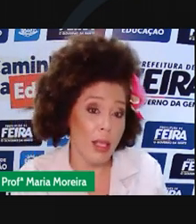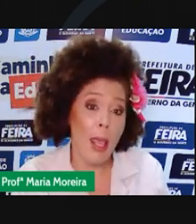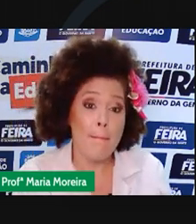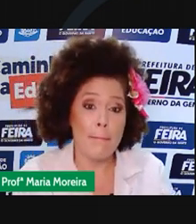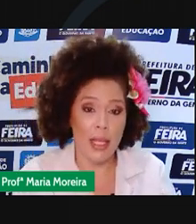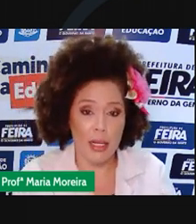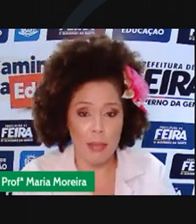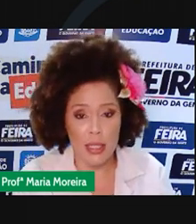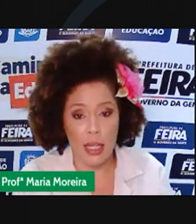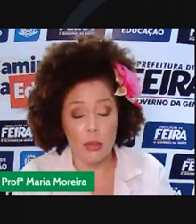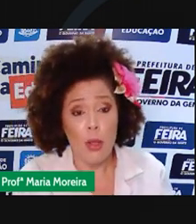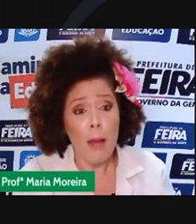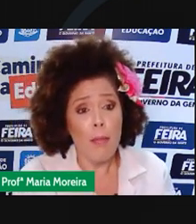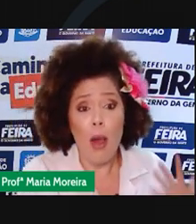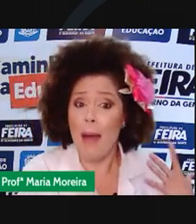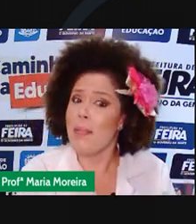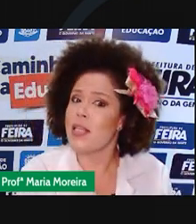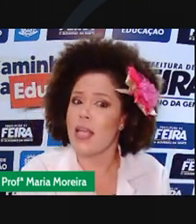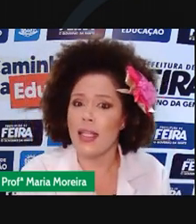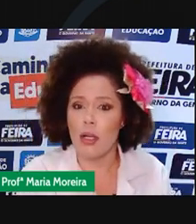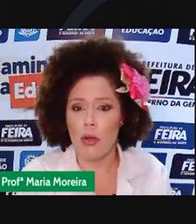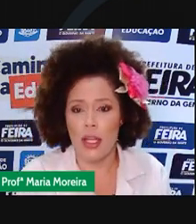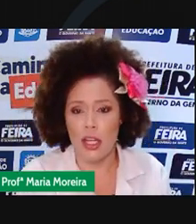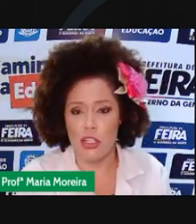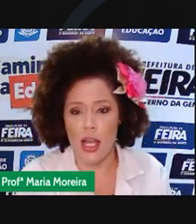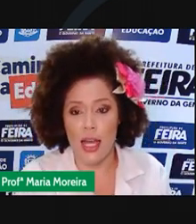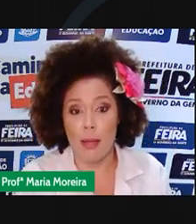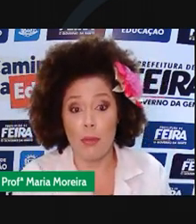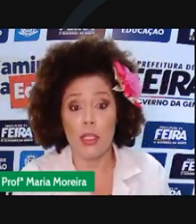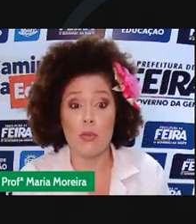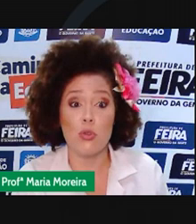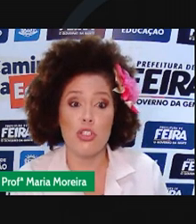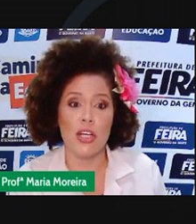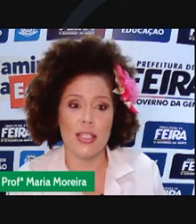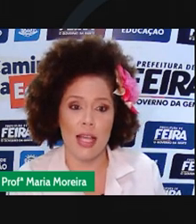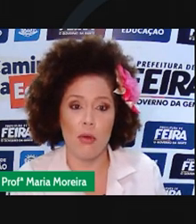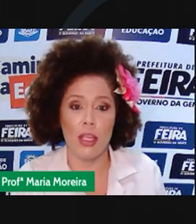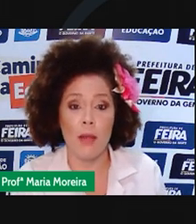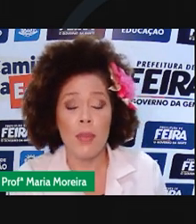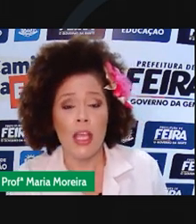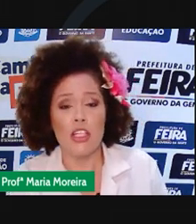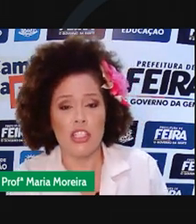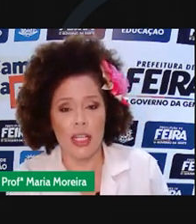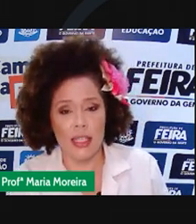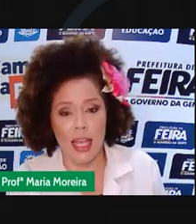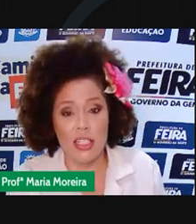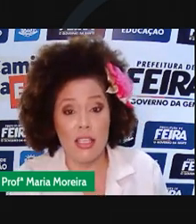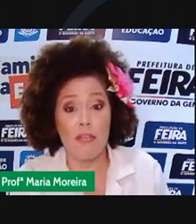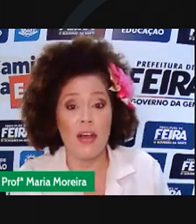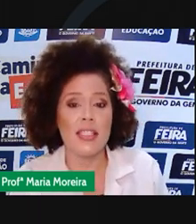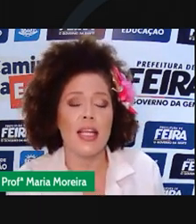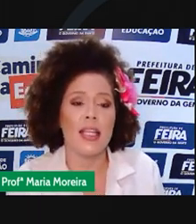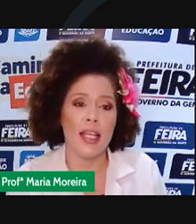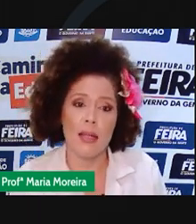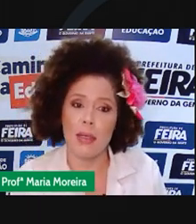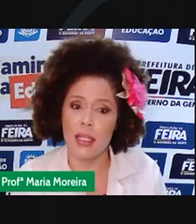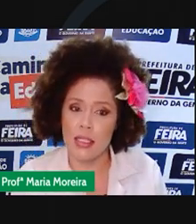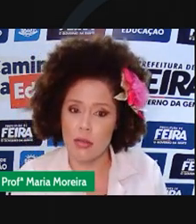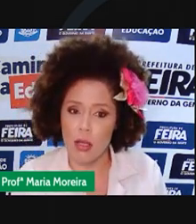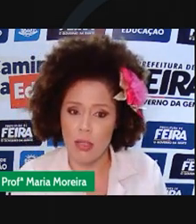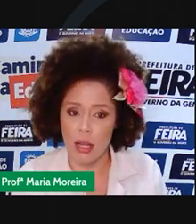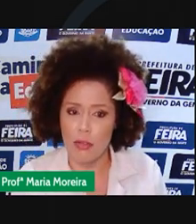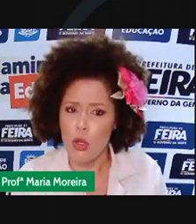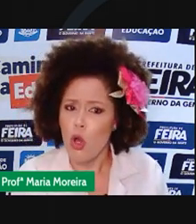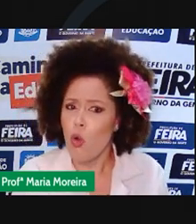precisa estar também bem alimentado apesar da correria diária podemos utilizar o que isso o que facilita